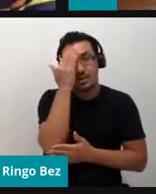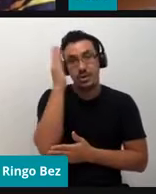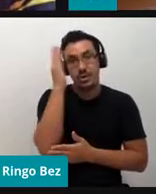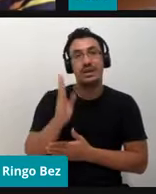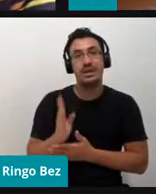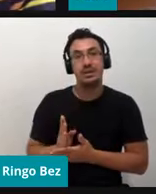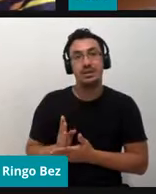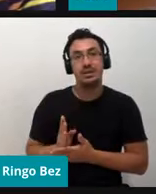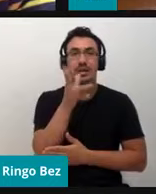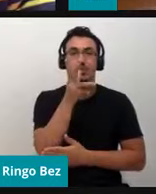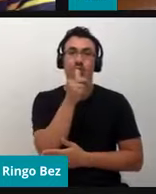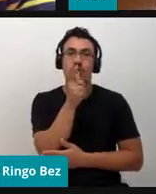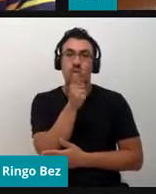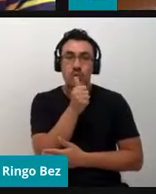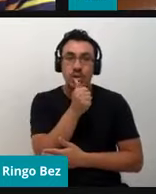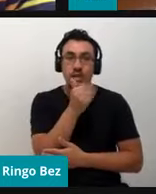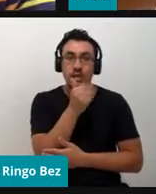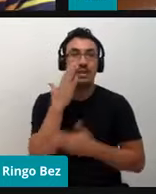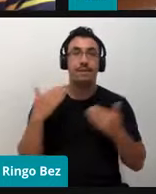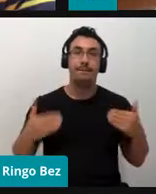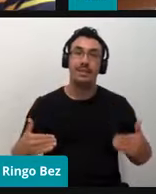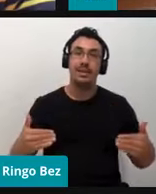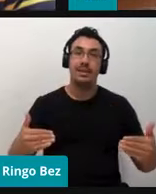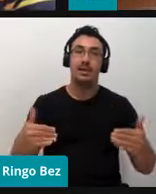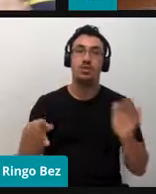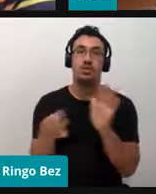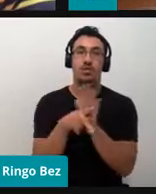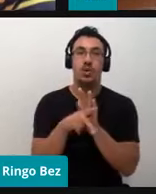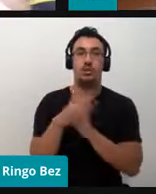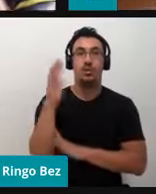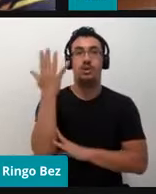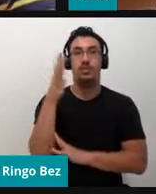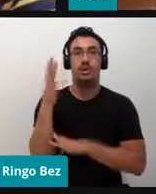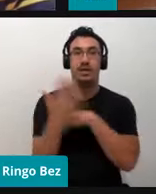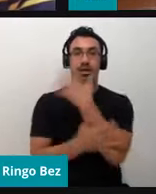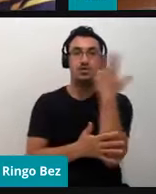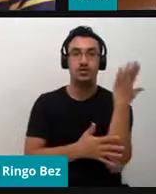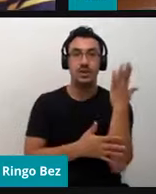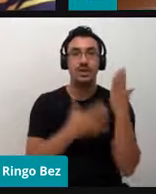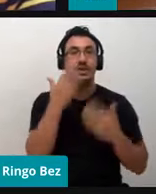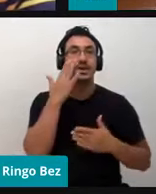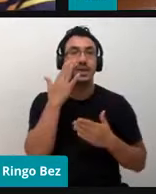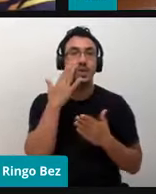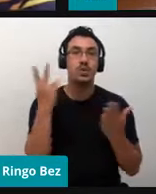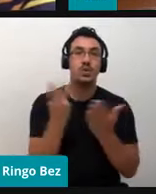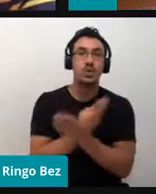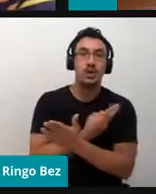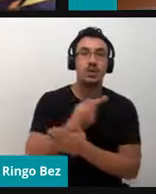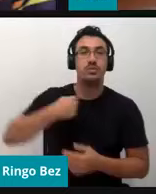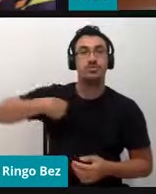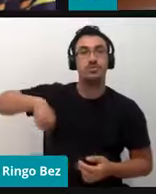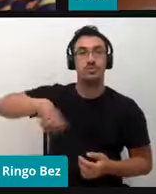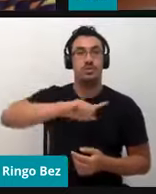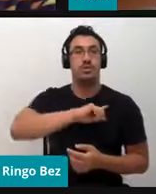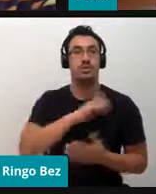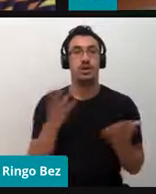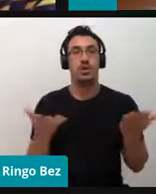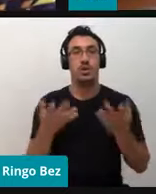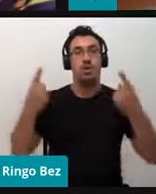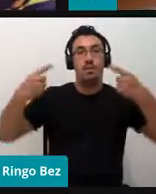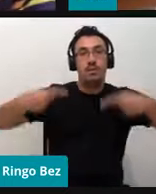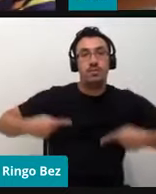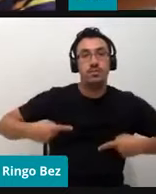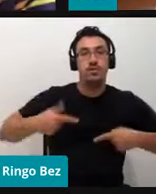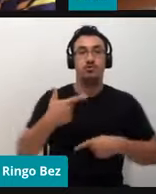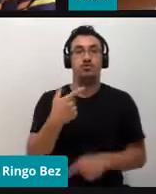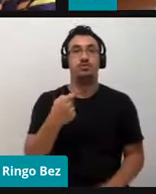demorou muito para ter um Ministério do Meio Ambiente, não é? Então, qual que é o nosso dilema hoje? Desde